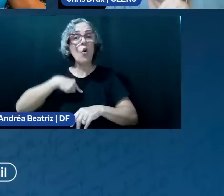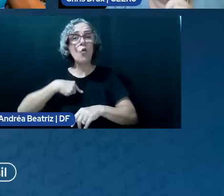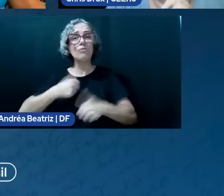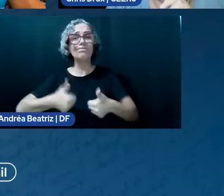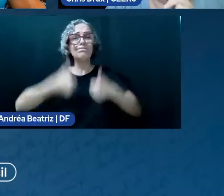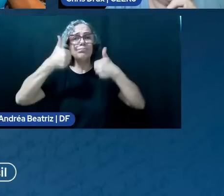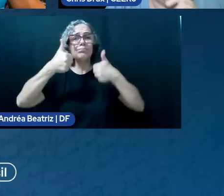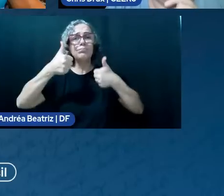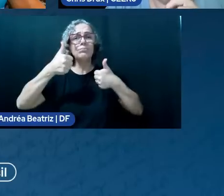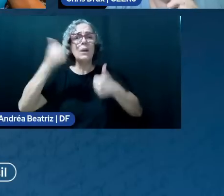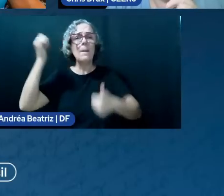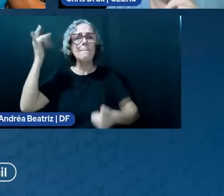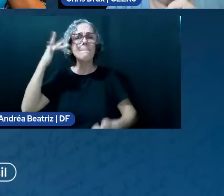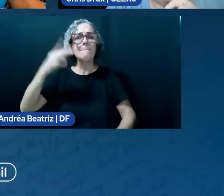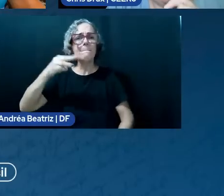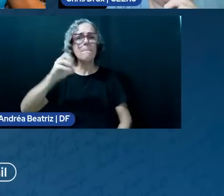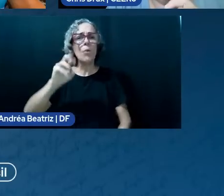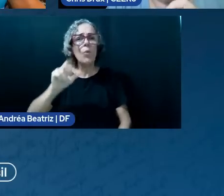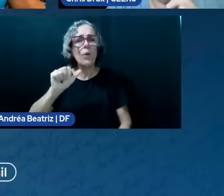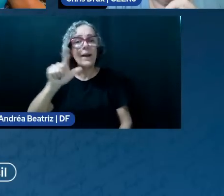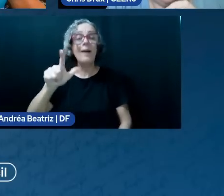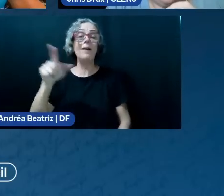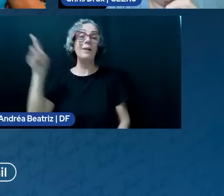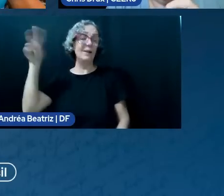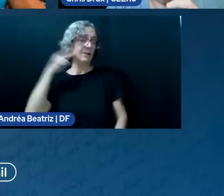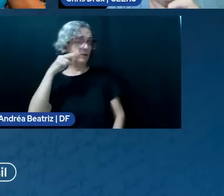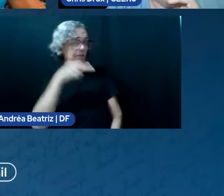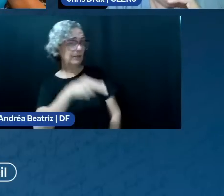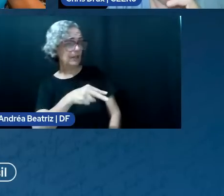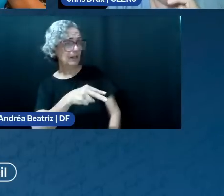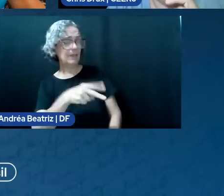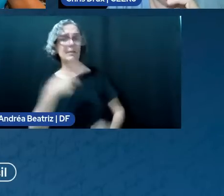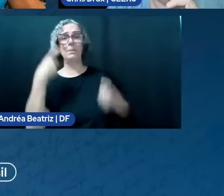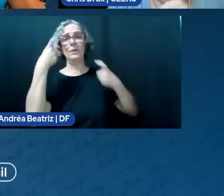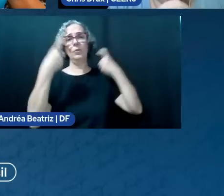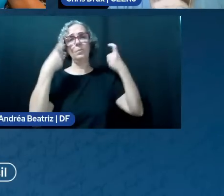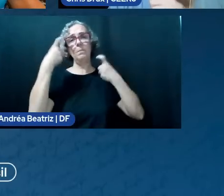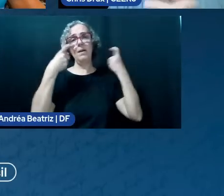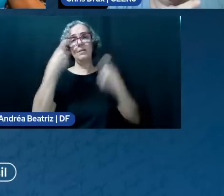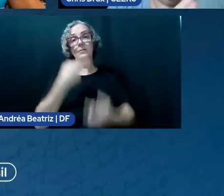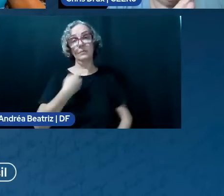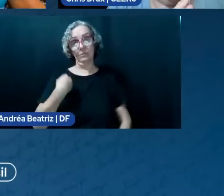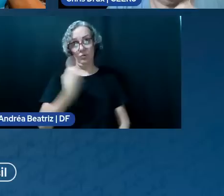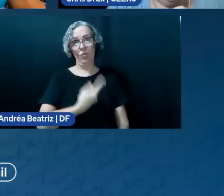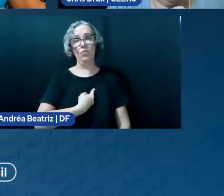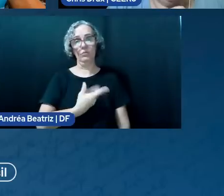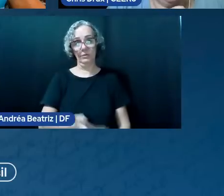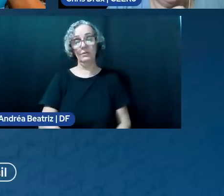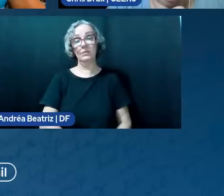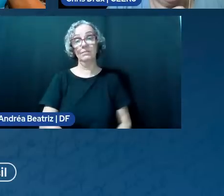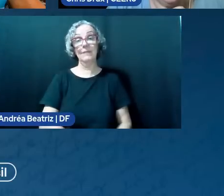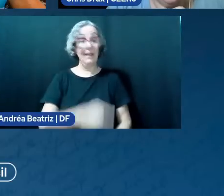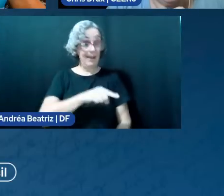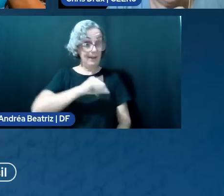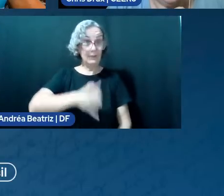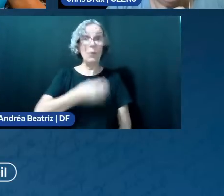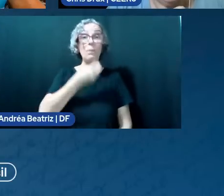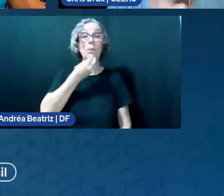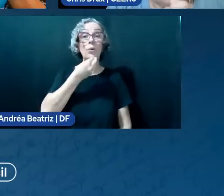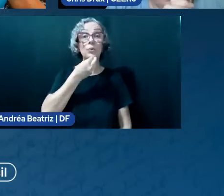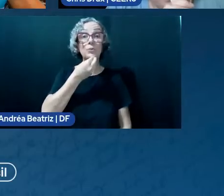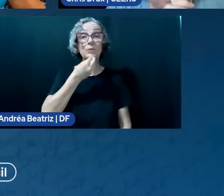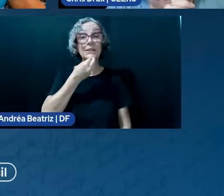pelo contrário, eles vão ficar profundamente preocupados com isso, né? E se essa oportunidade que é para acontecer